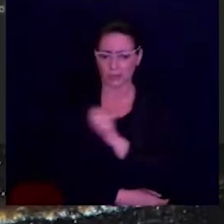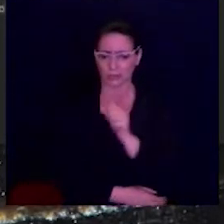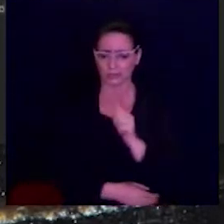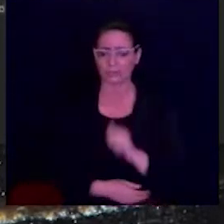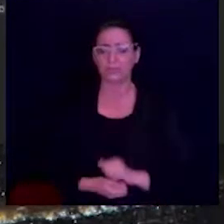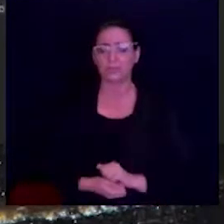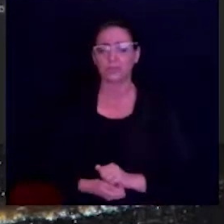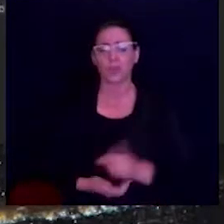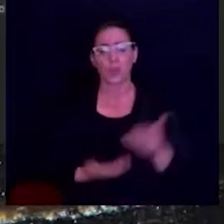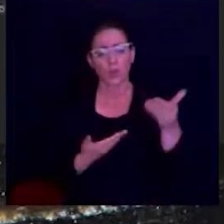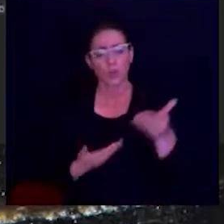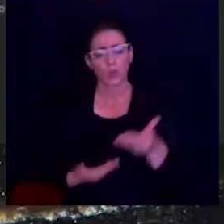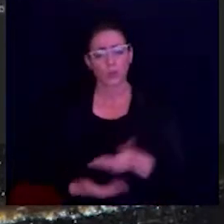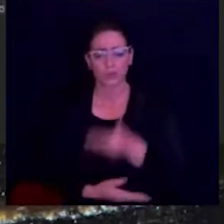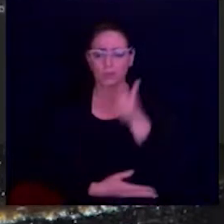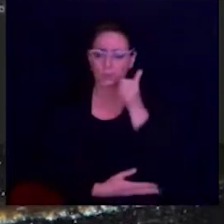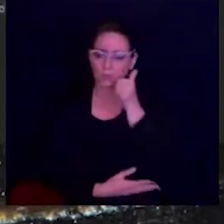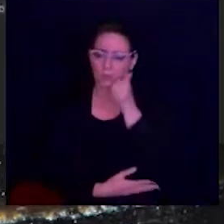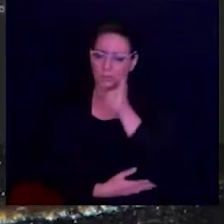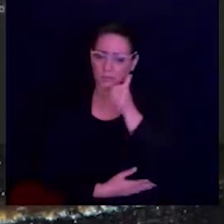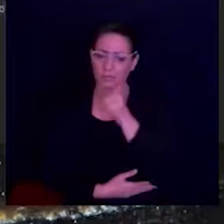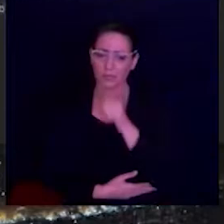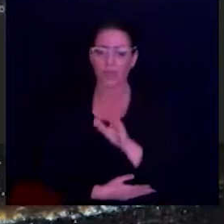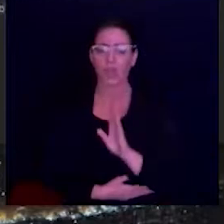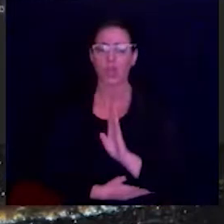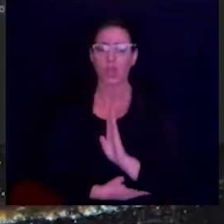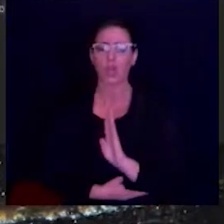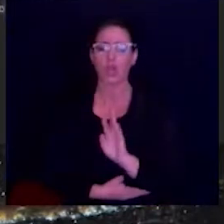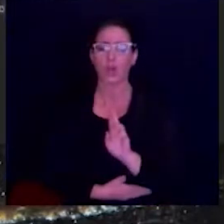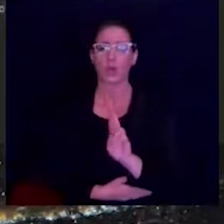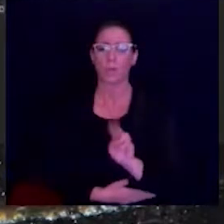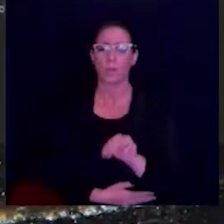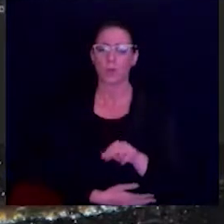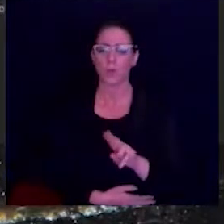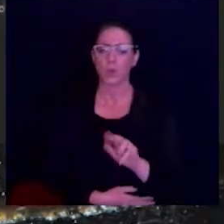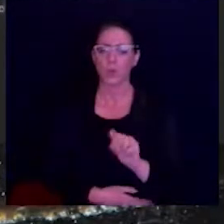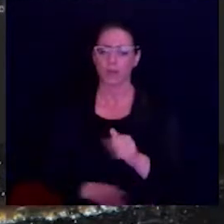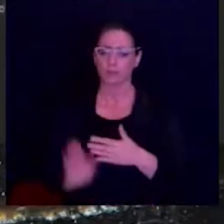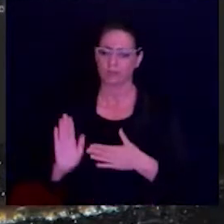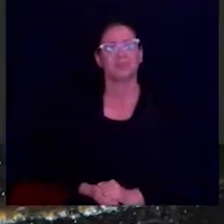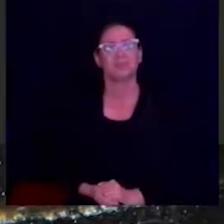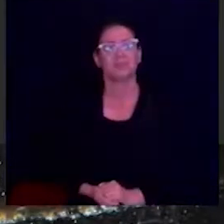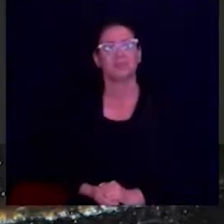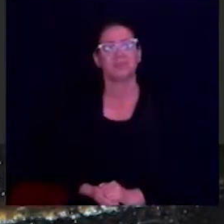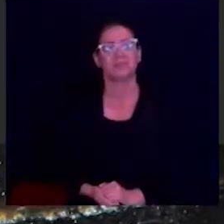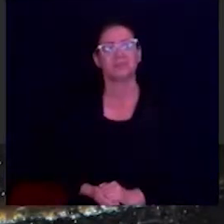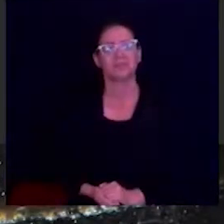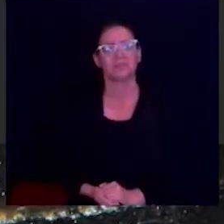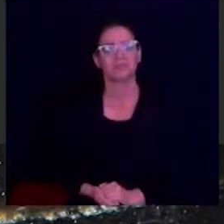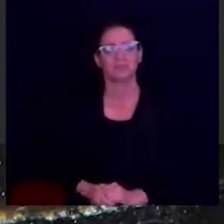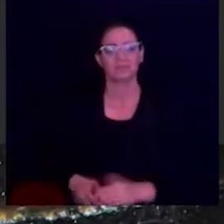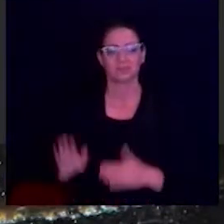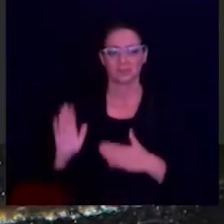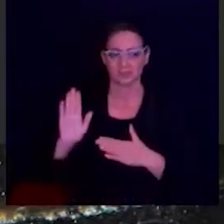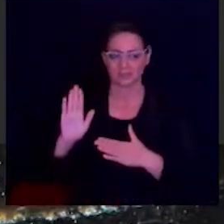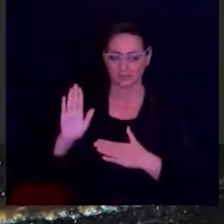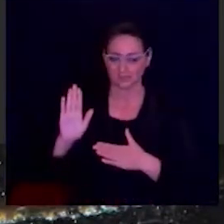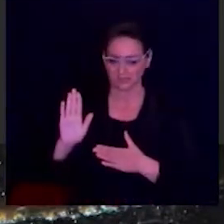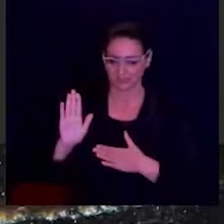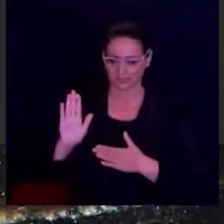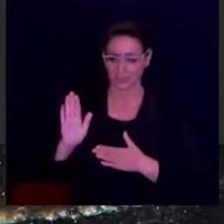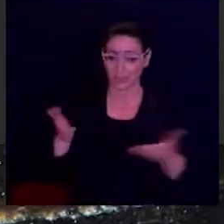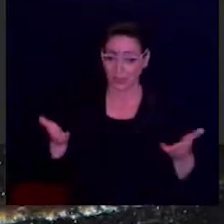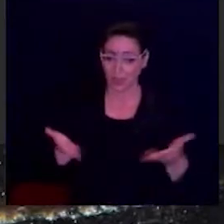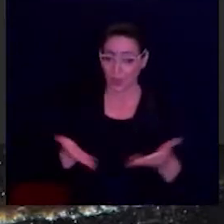Química, convidamos a acadêmica Bruna Celau de Moura para fazer o juramento. Por este juramento